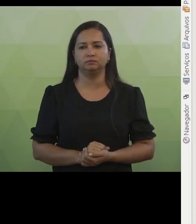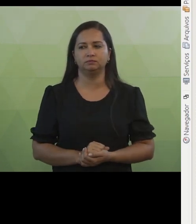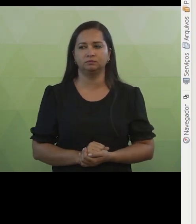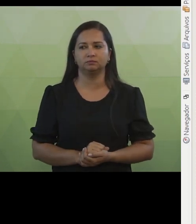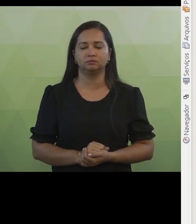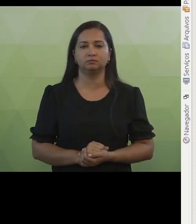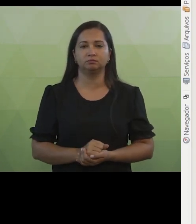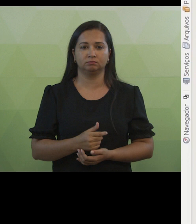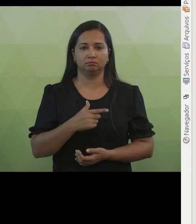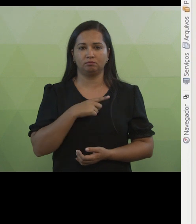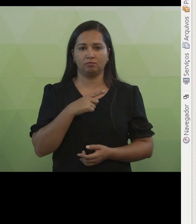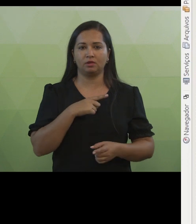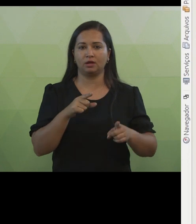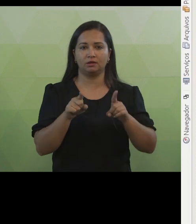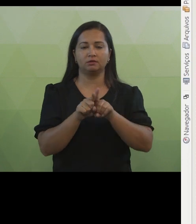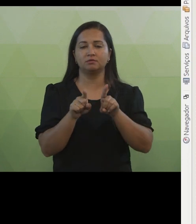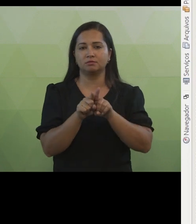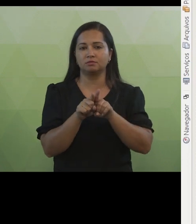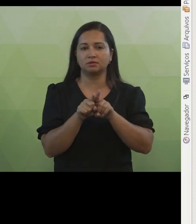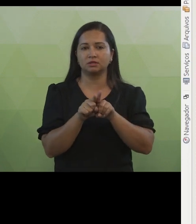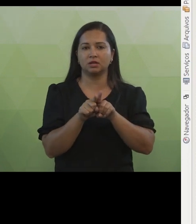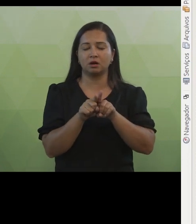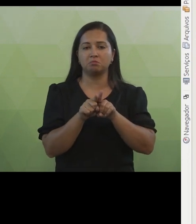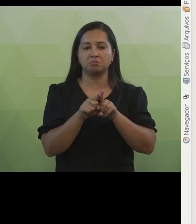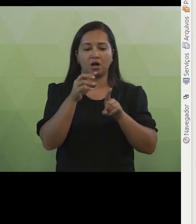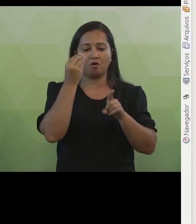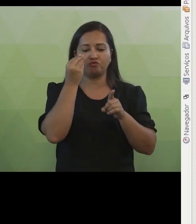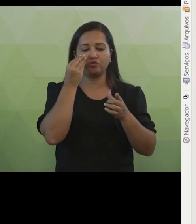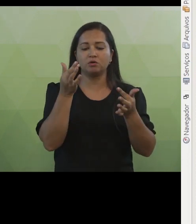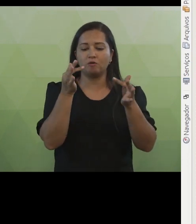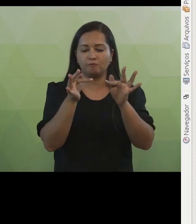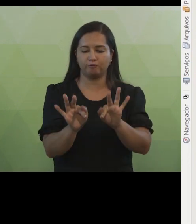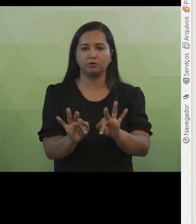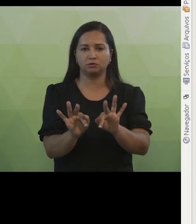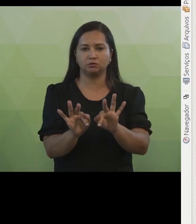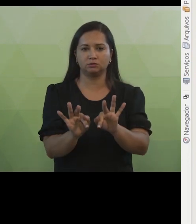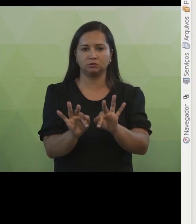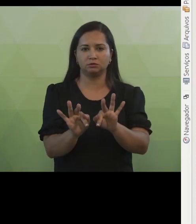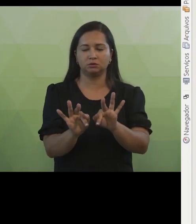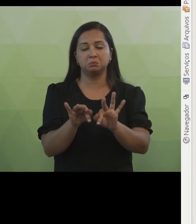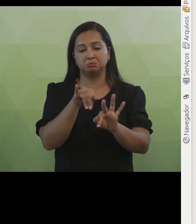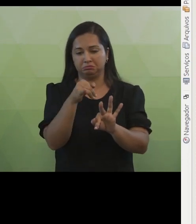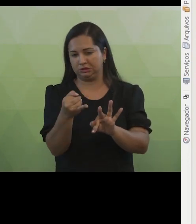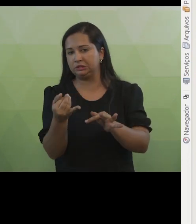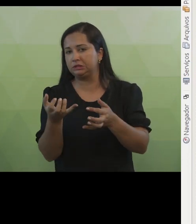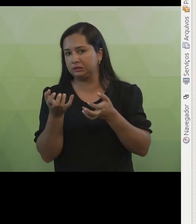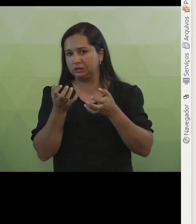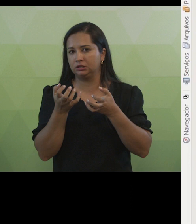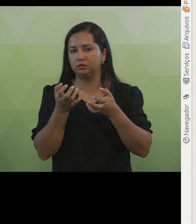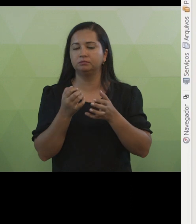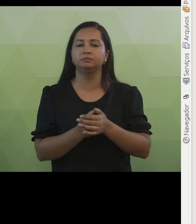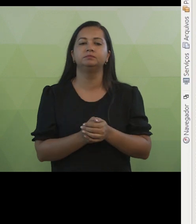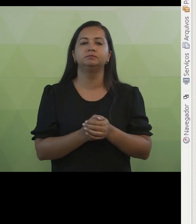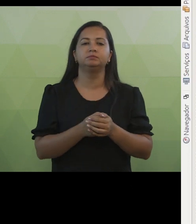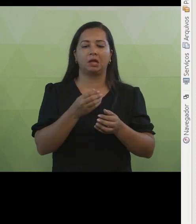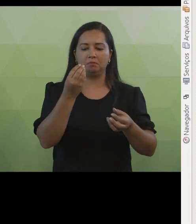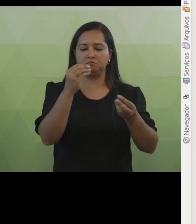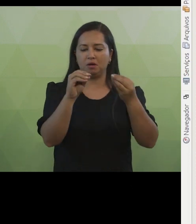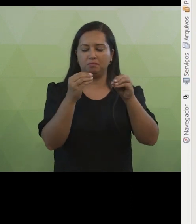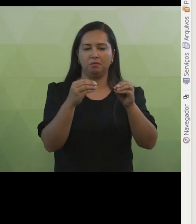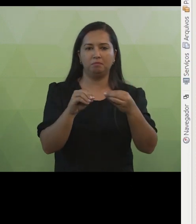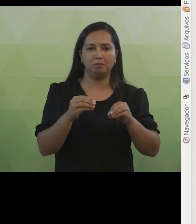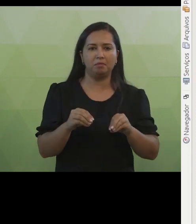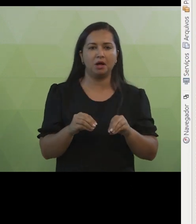Temos o finally, que é o bloco de finalização também opcional. Essas instruções serão executadas,